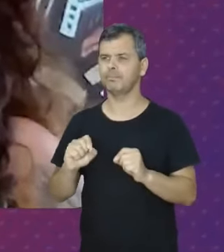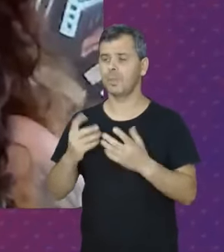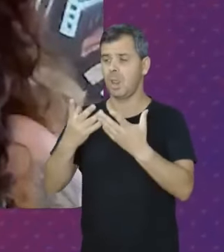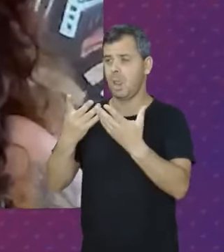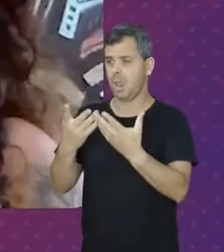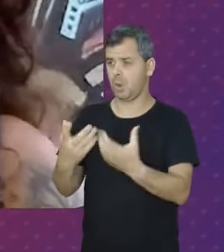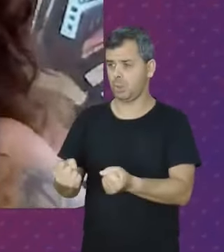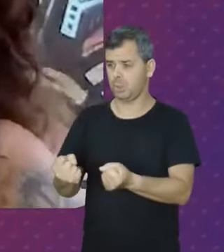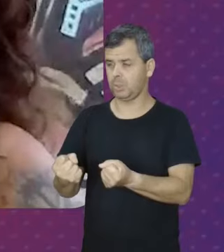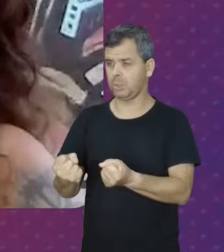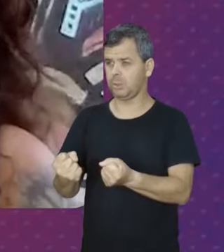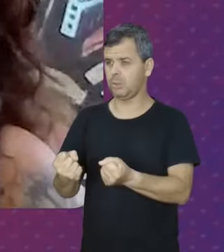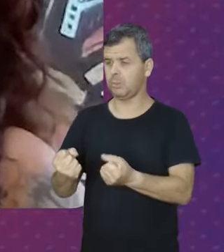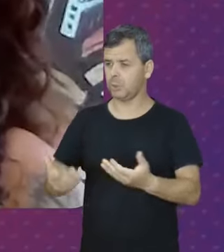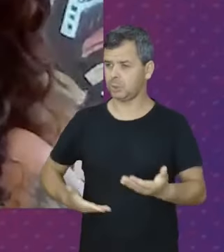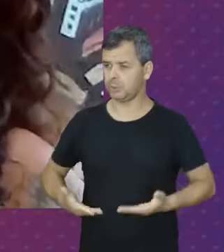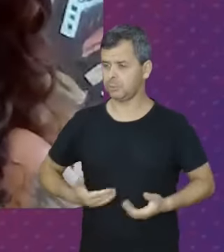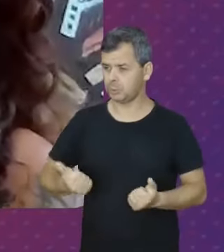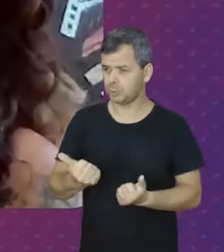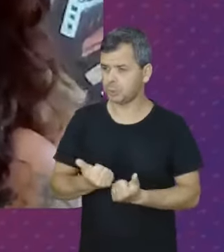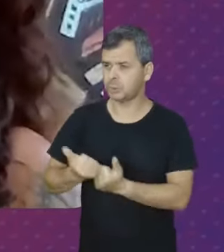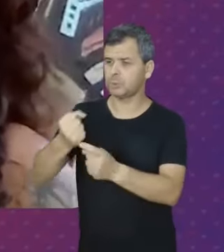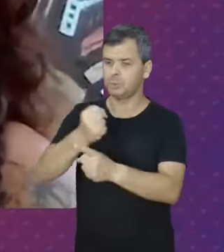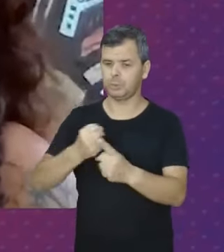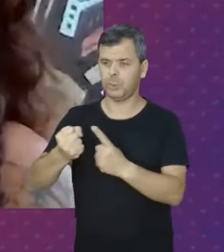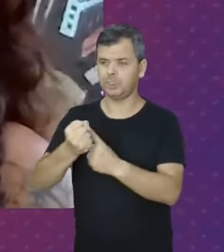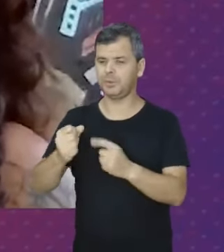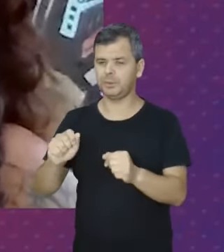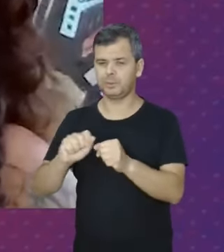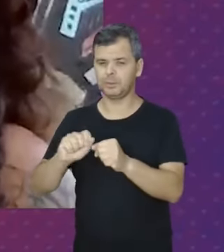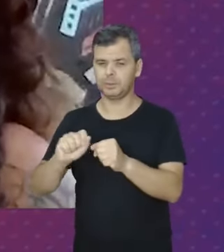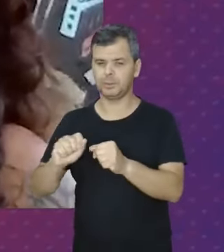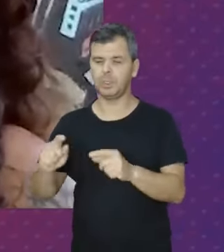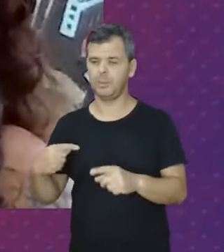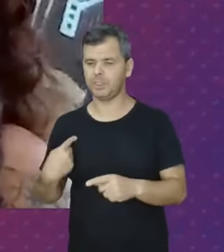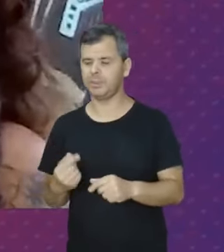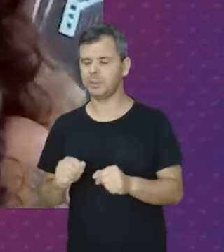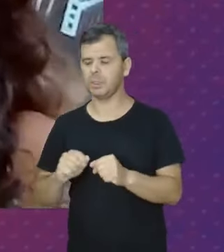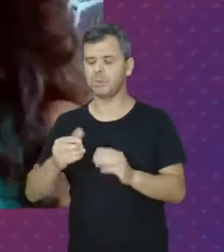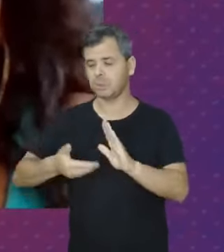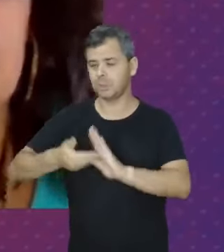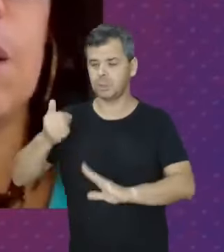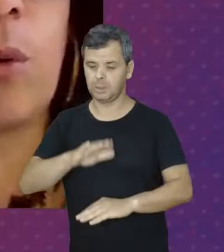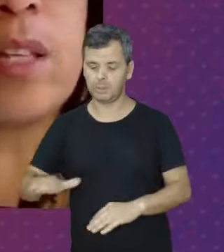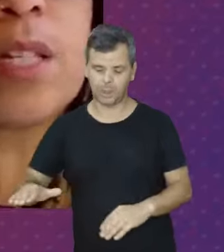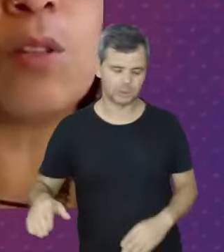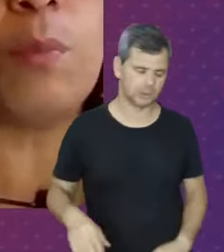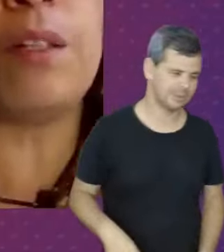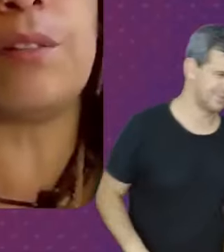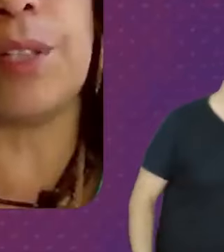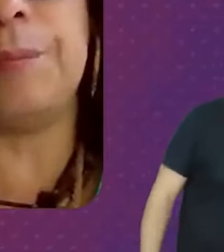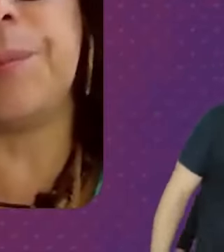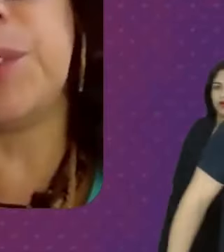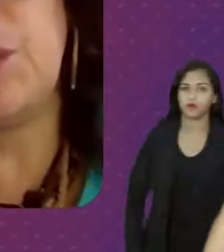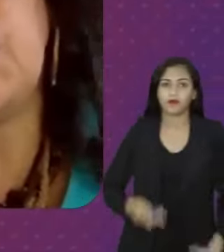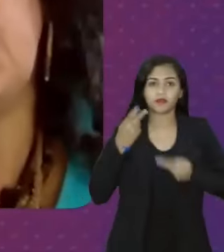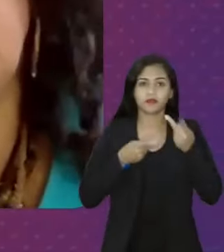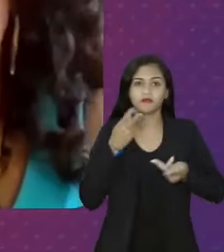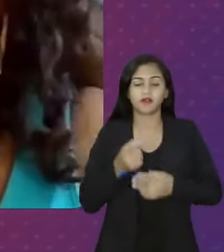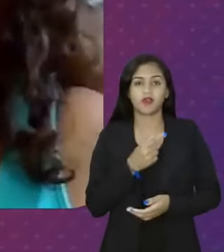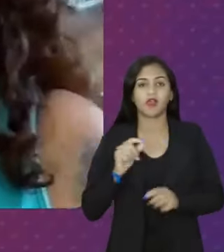acolhida pelo serviço de assistência, mas não pode retirar a criança com esse argumento, né?